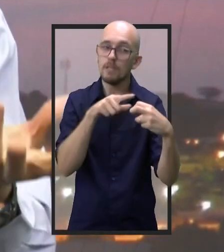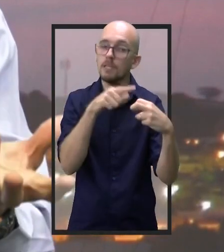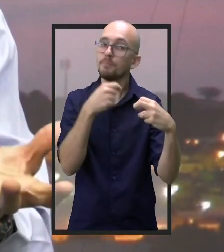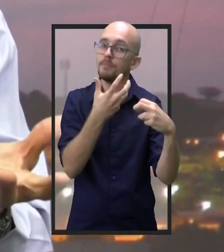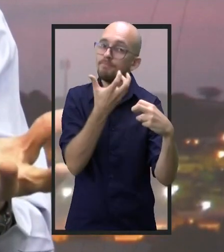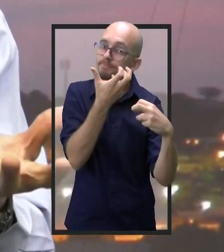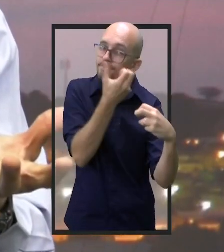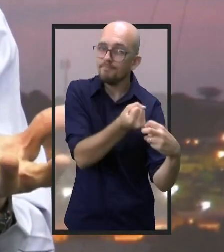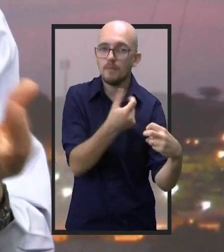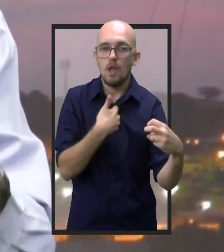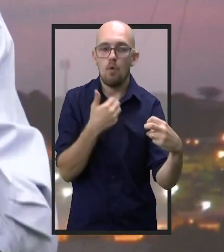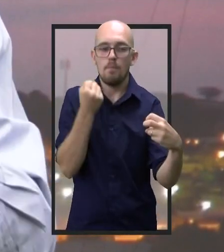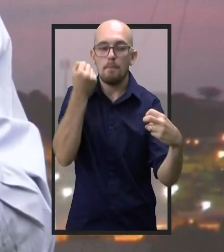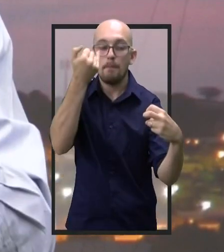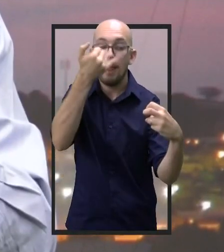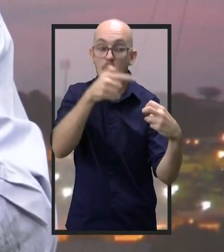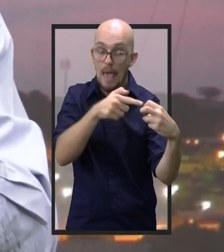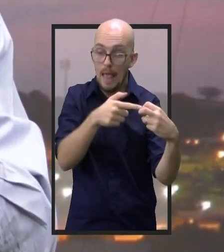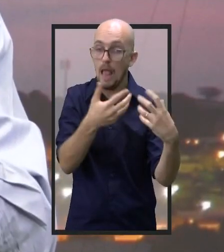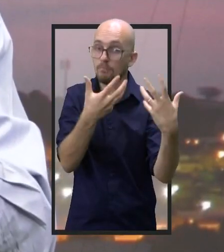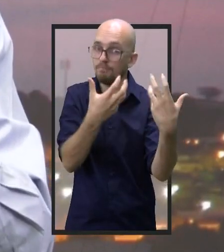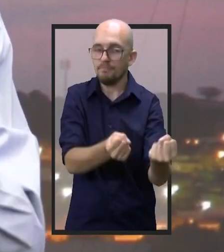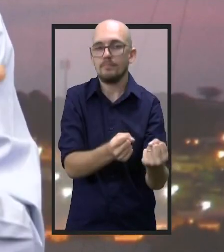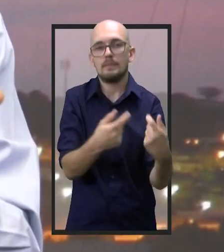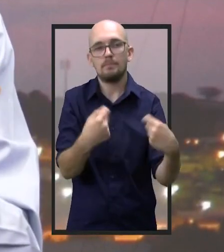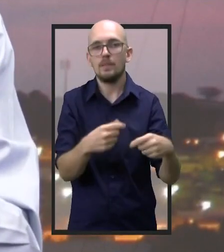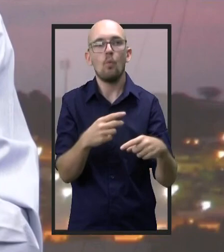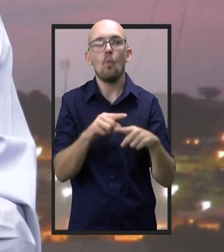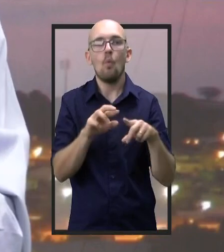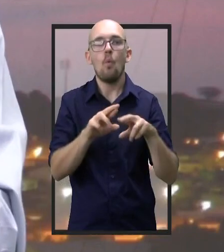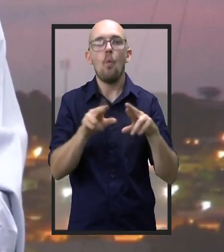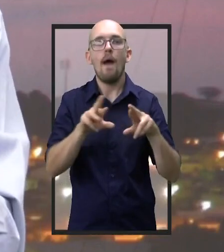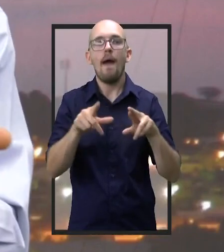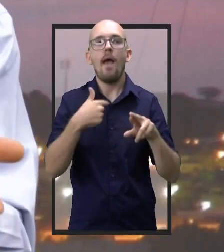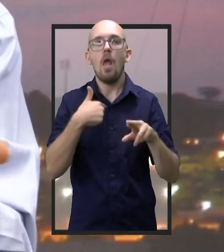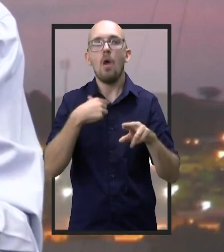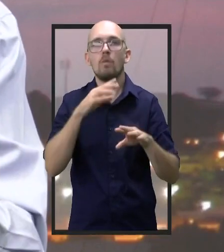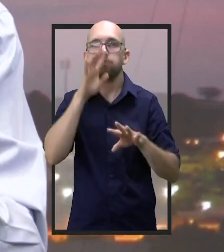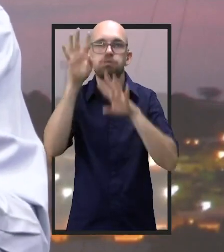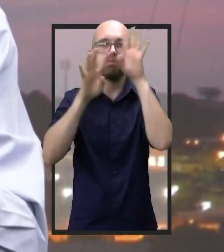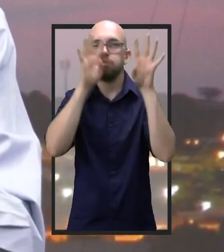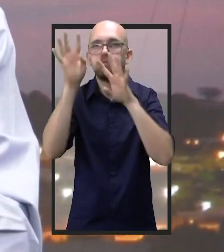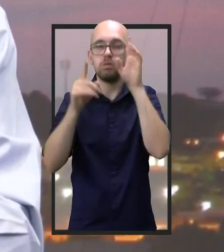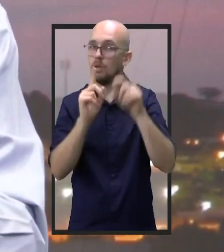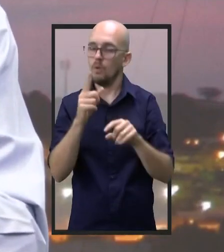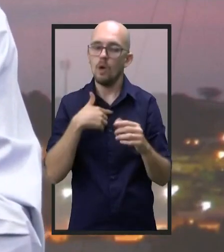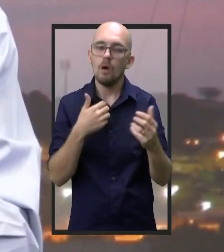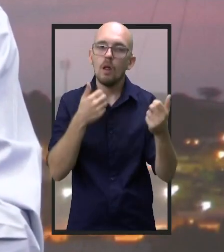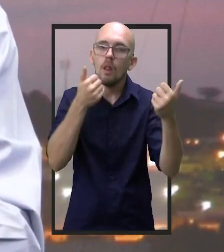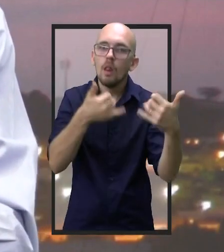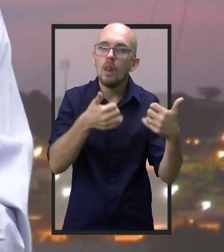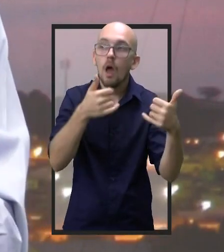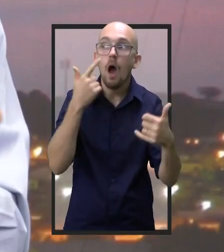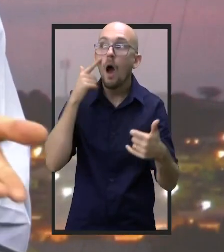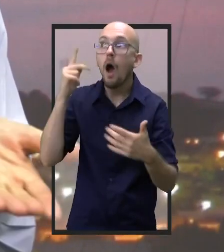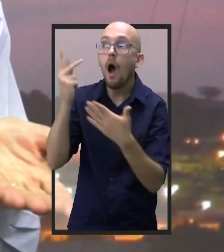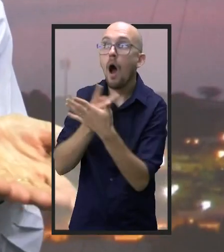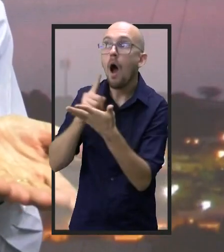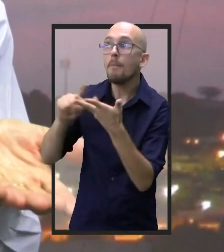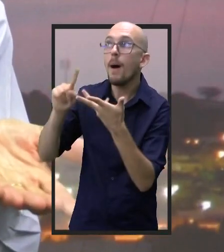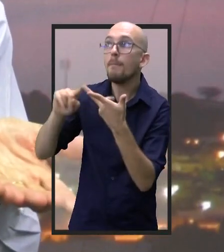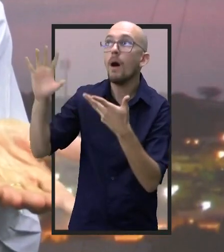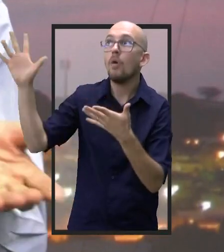para que ele nos escute. Não é? Nós não estamos inventando a roda. Né? A roda está montada. Estamos trazendo exemplos das outras regiões que deram